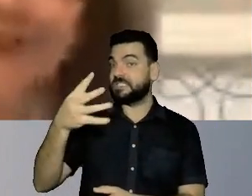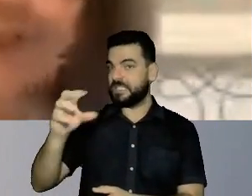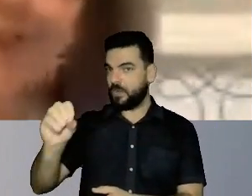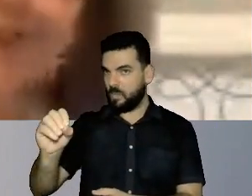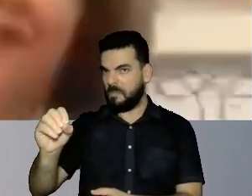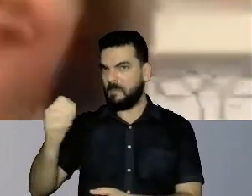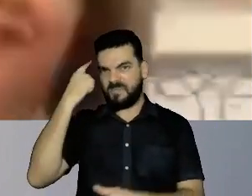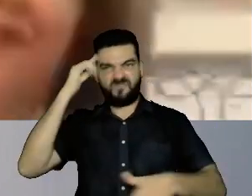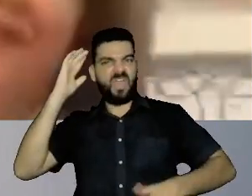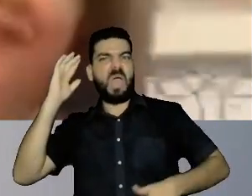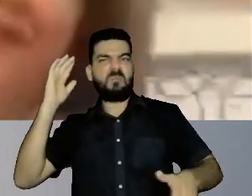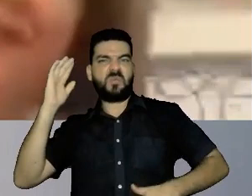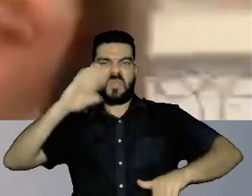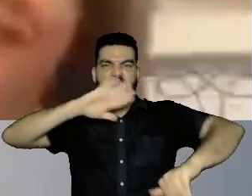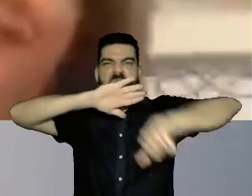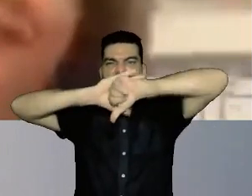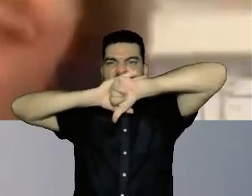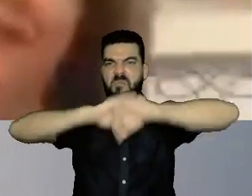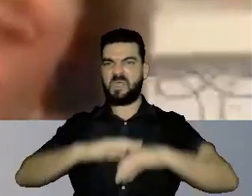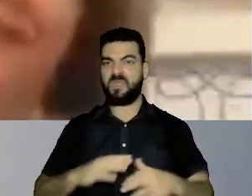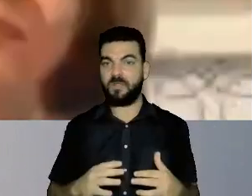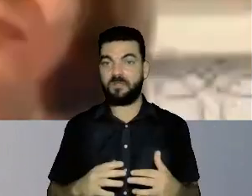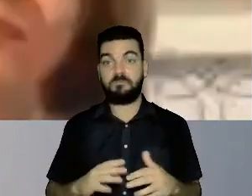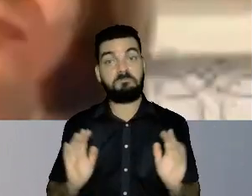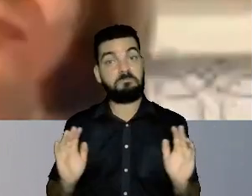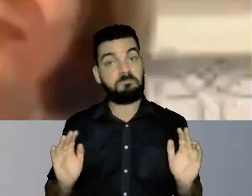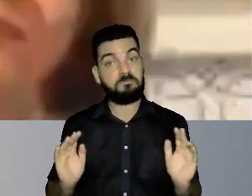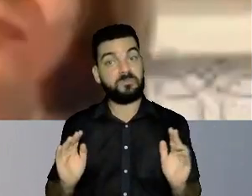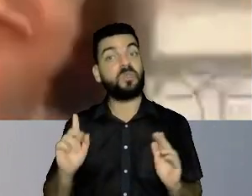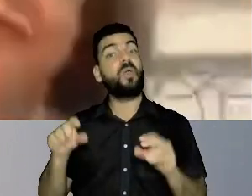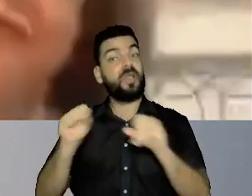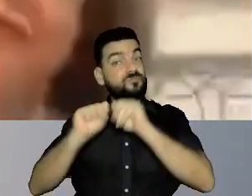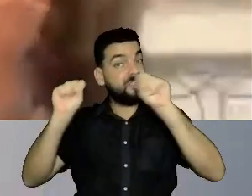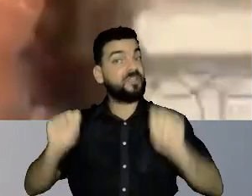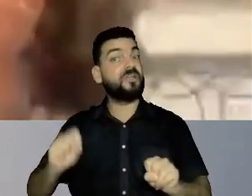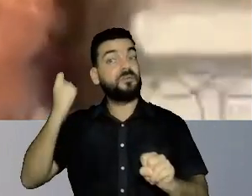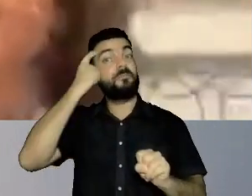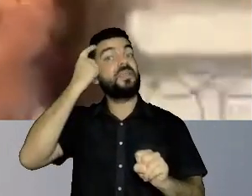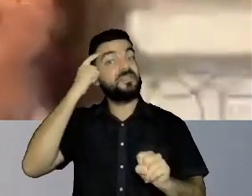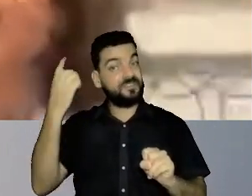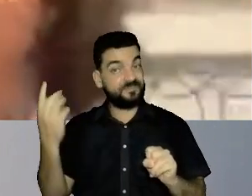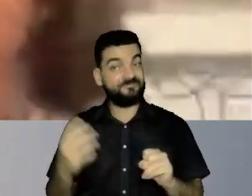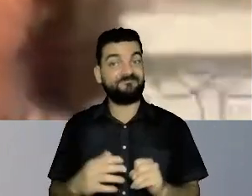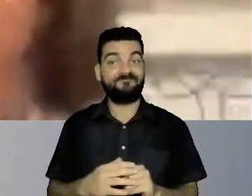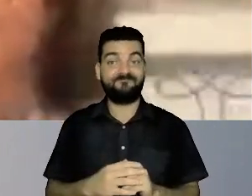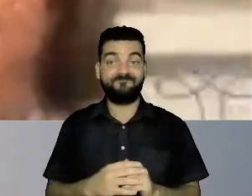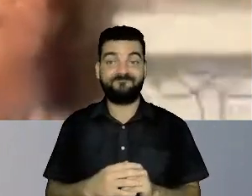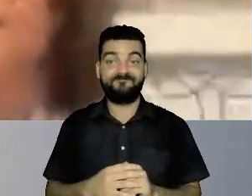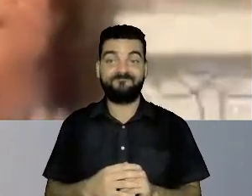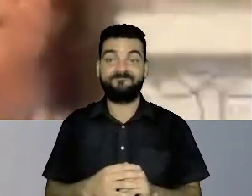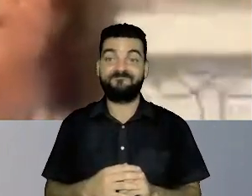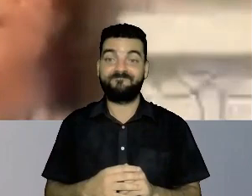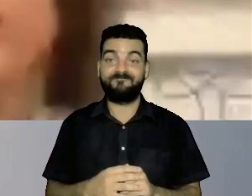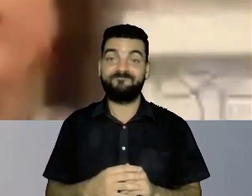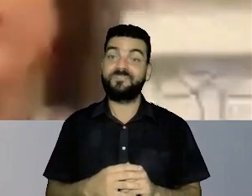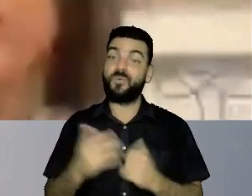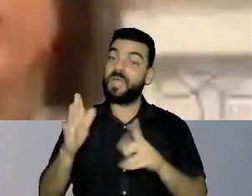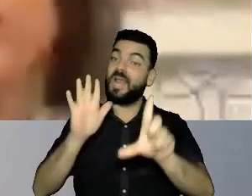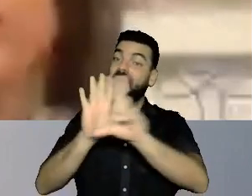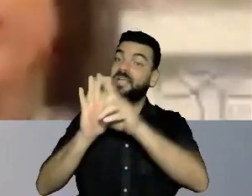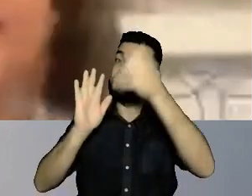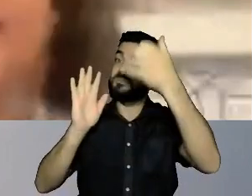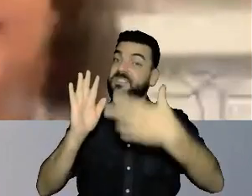né? Assim como a pichação ainda é vista como vandalismo, né? E